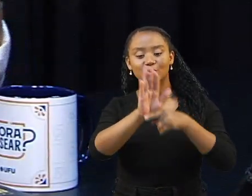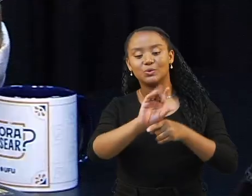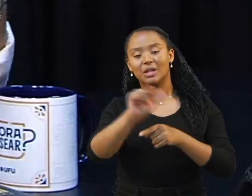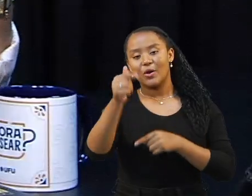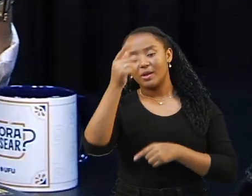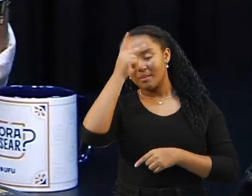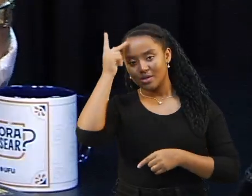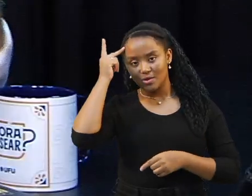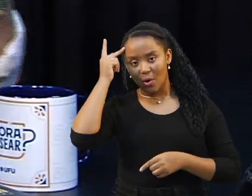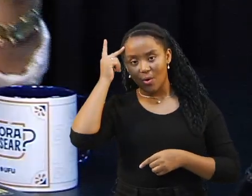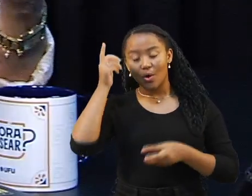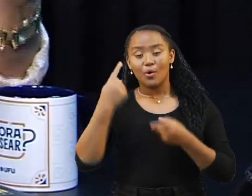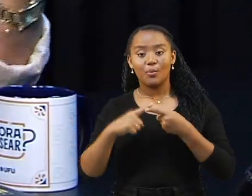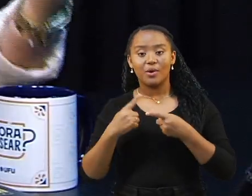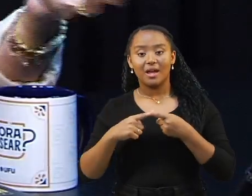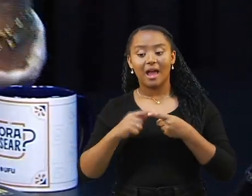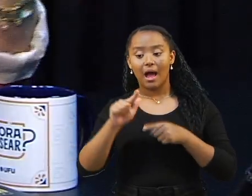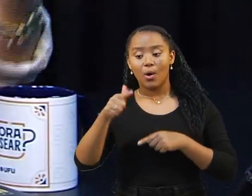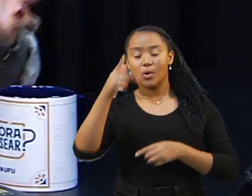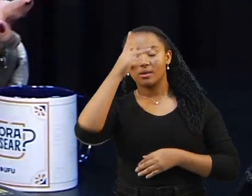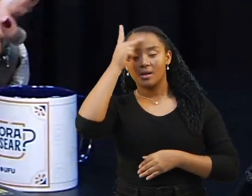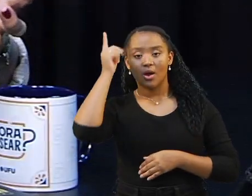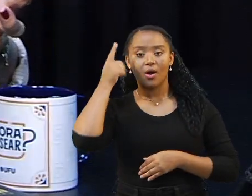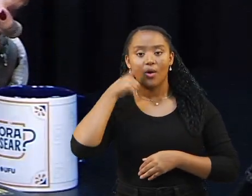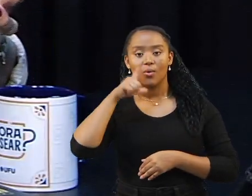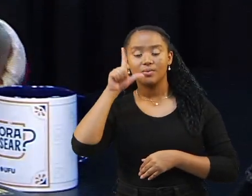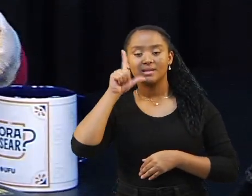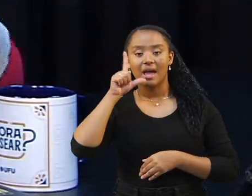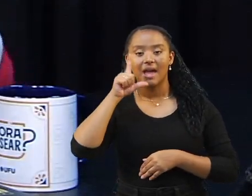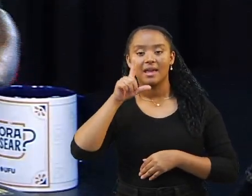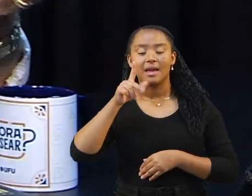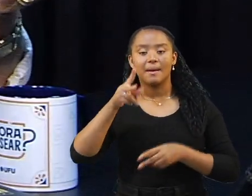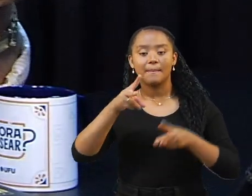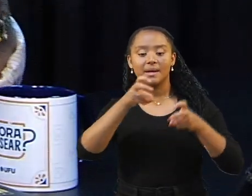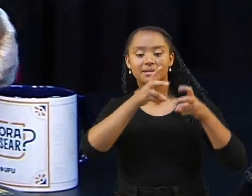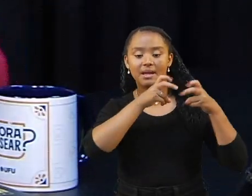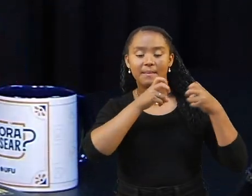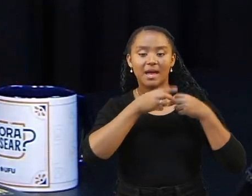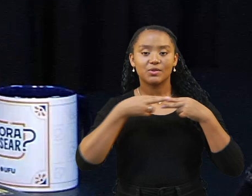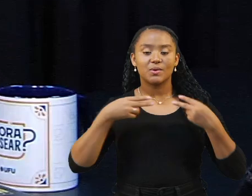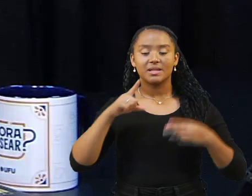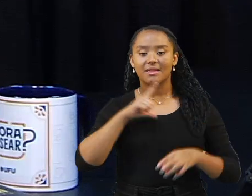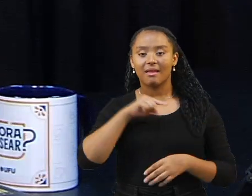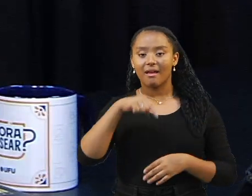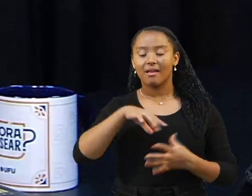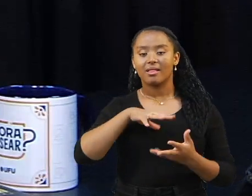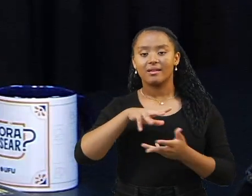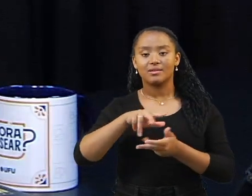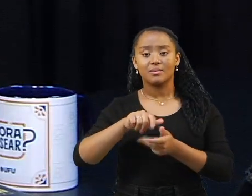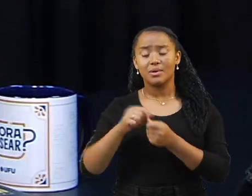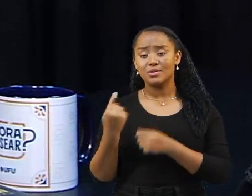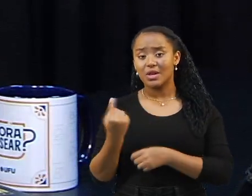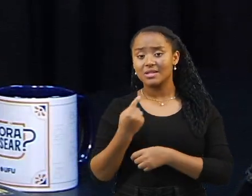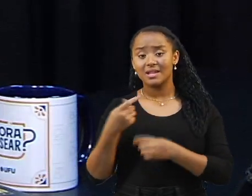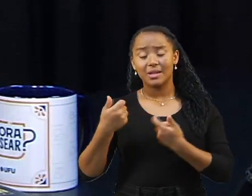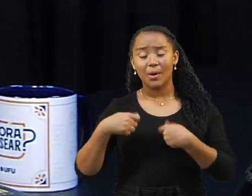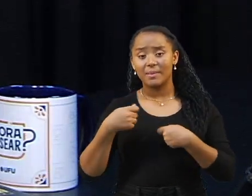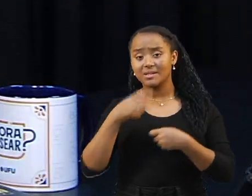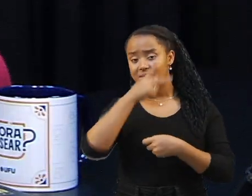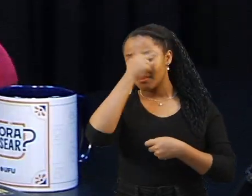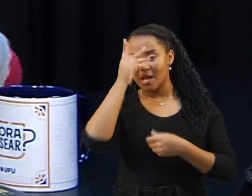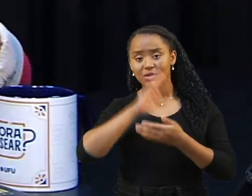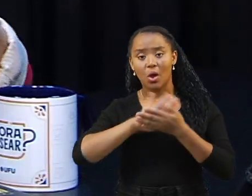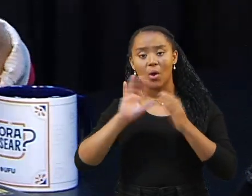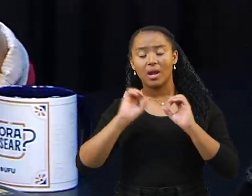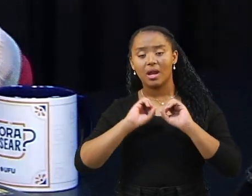consegue absorver o que há nesse mundo. Por ele mesmo, ele não precisa de ninguém para